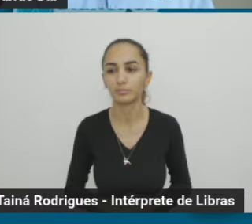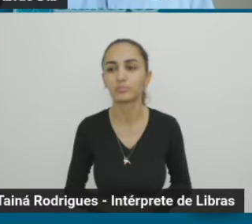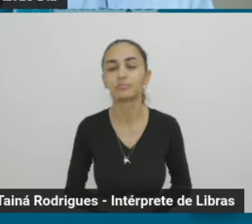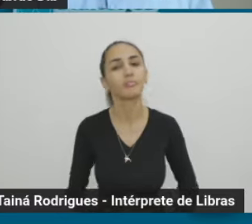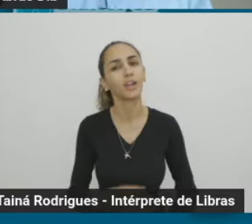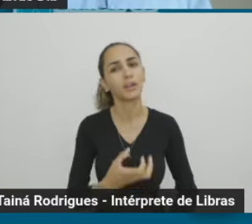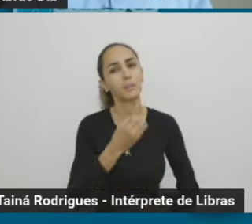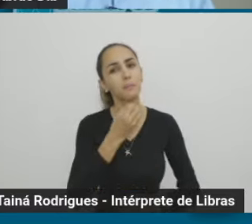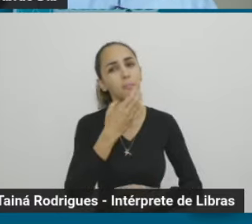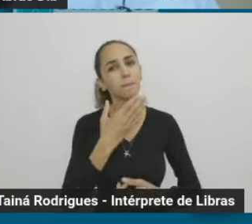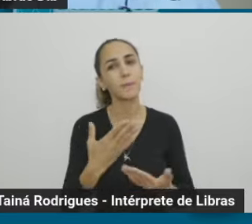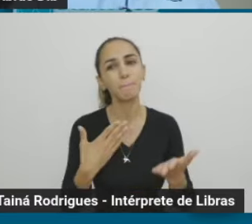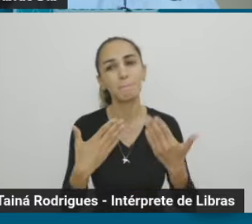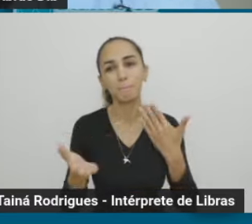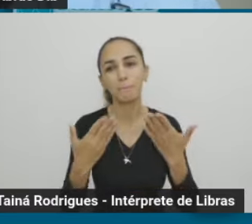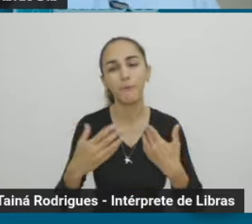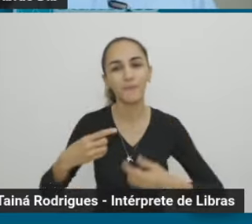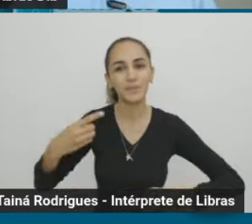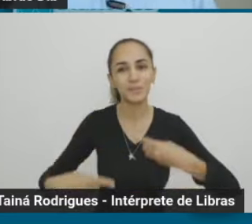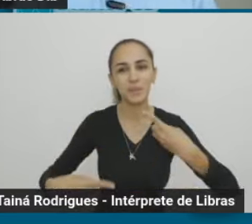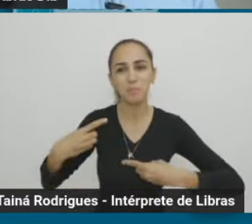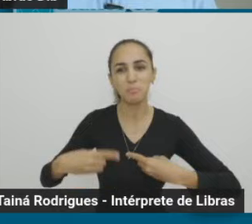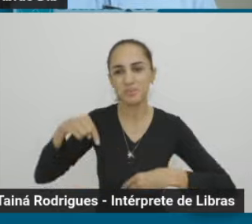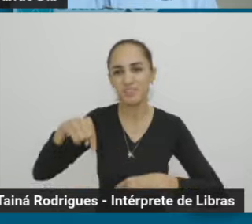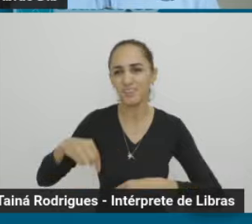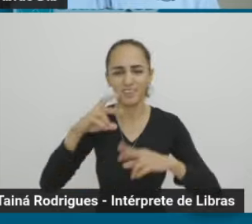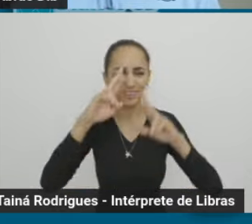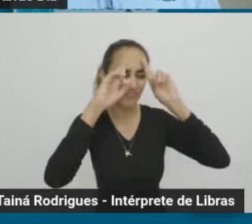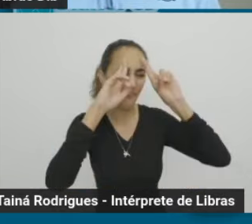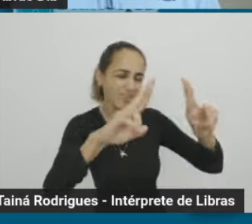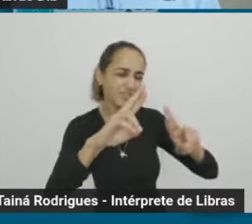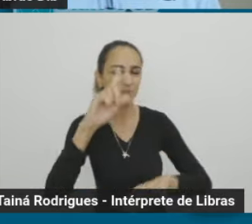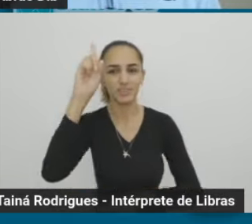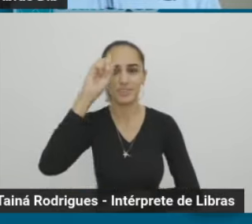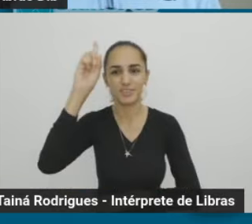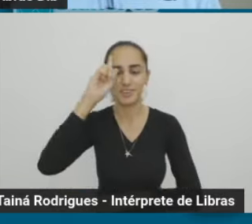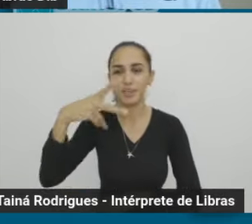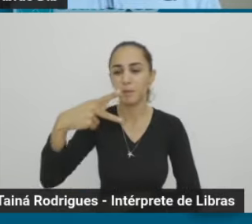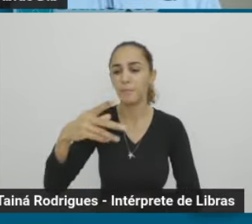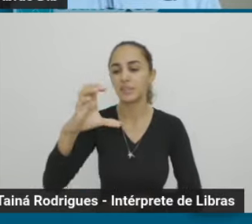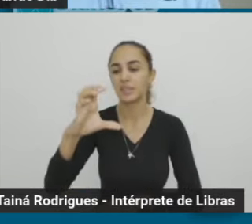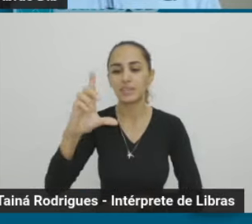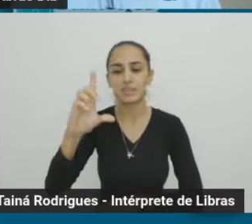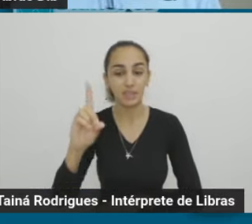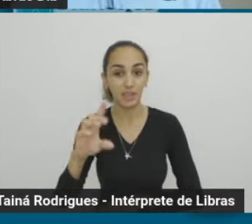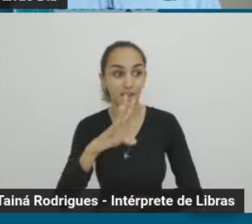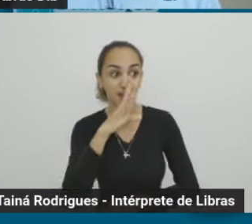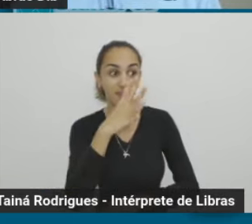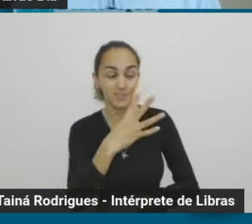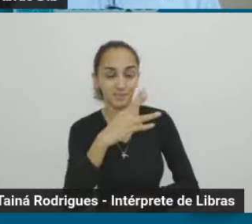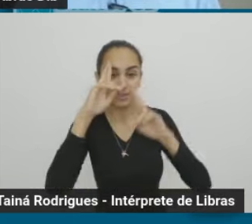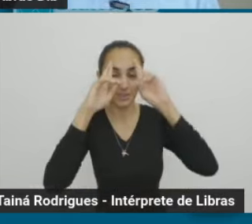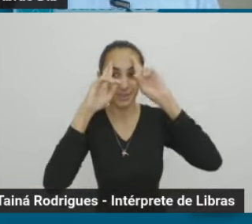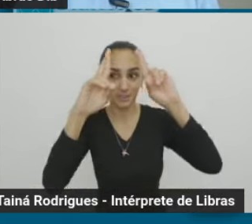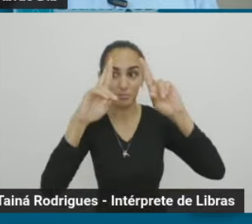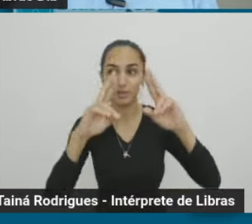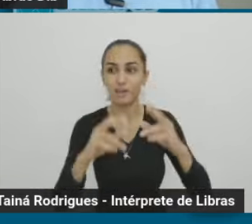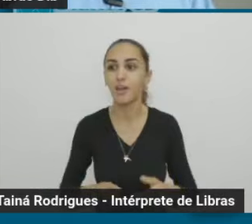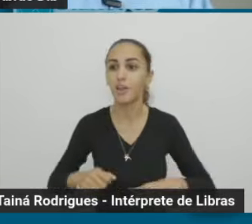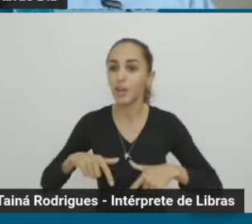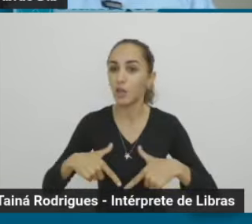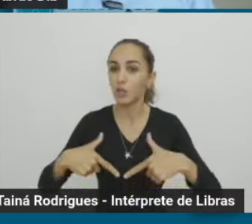falar de política aqui nesse canal que eu tanto respeito, que é o Diário PCD. Respeito, admiro e nossa causa da pessoa com deficiência é tratada